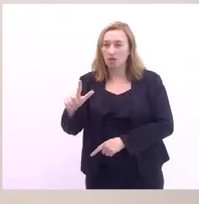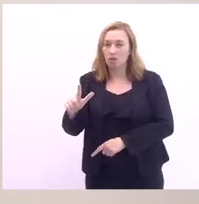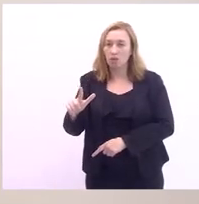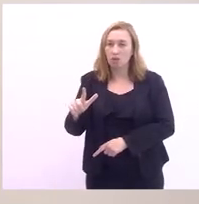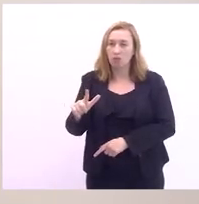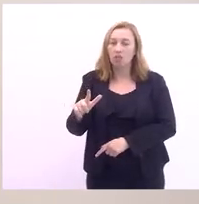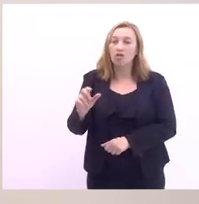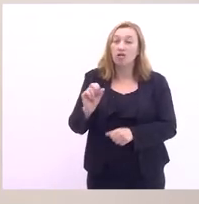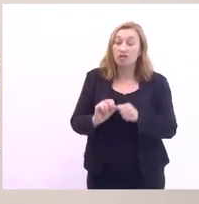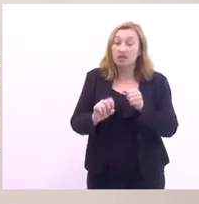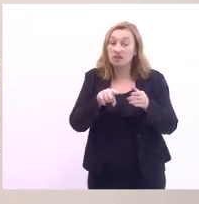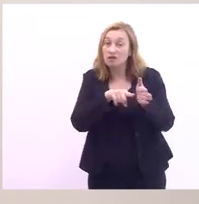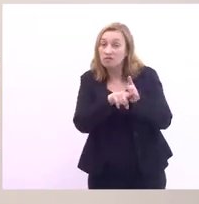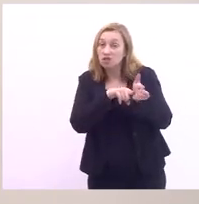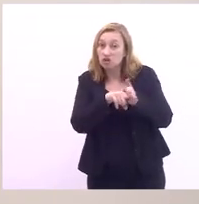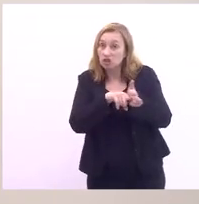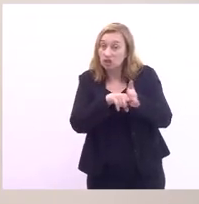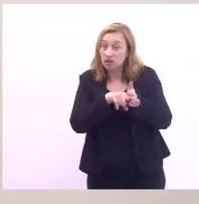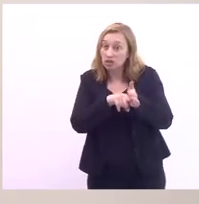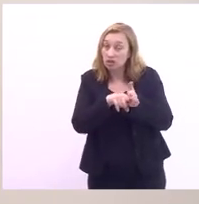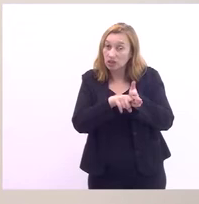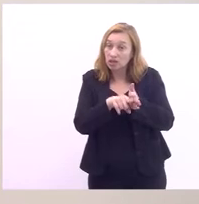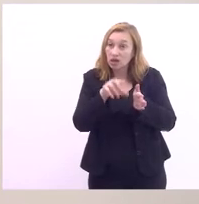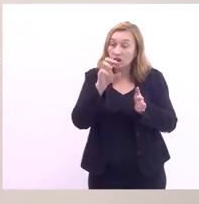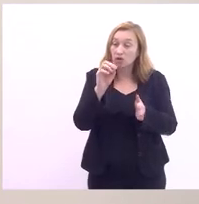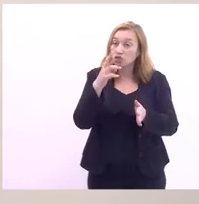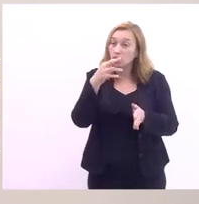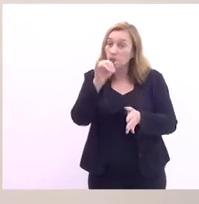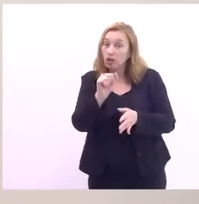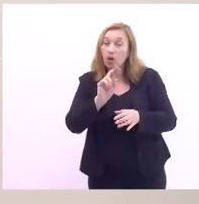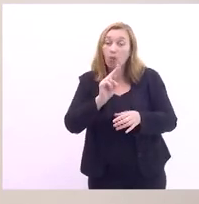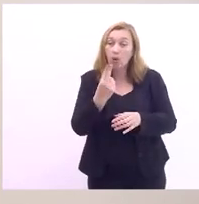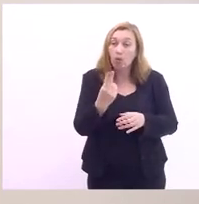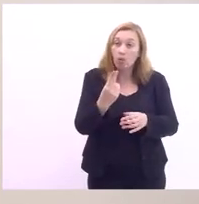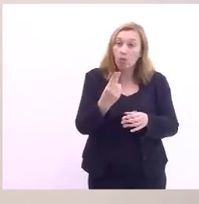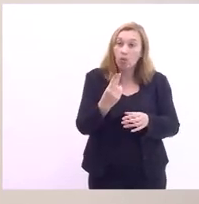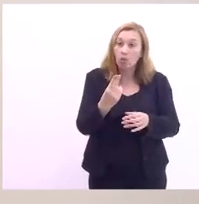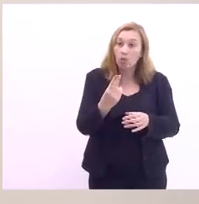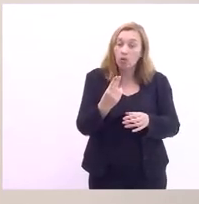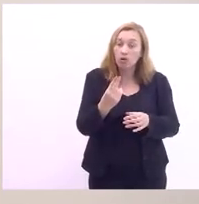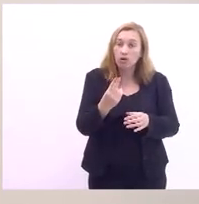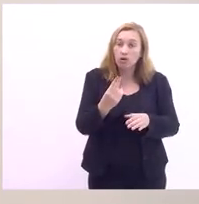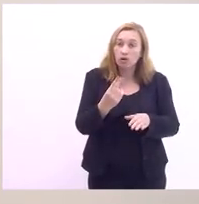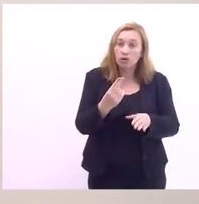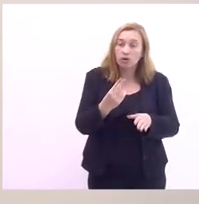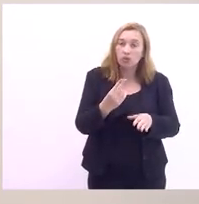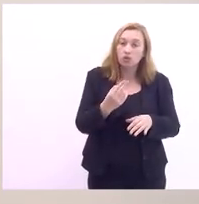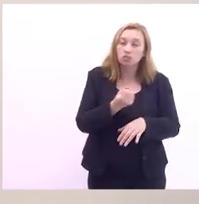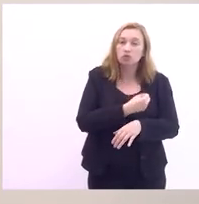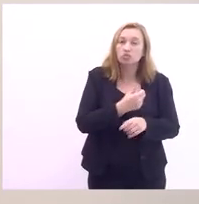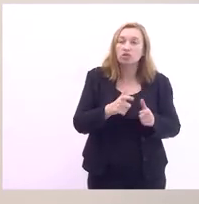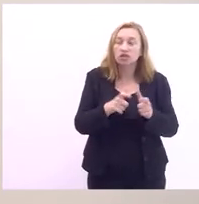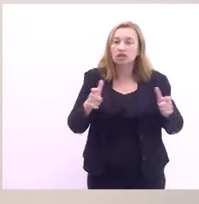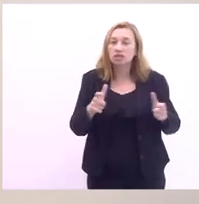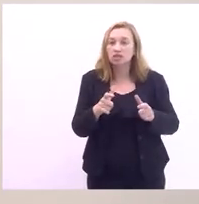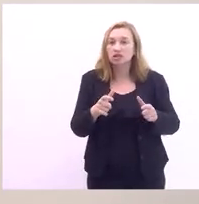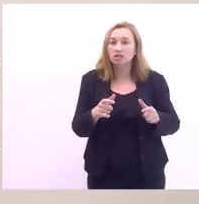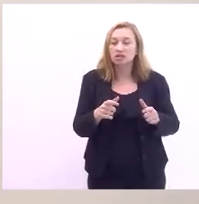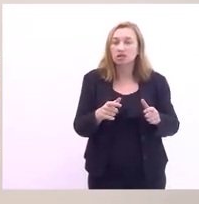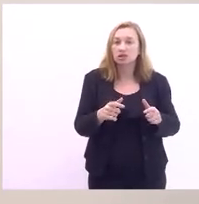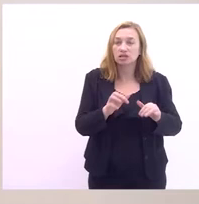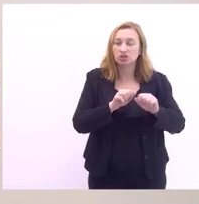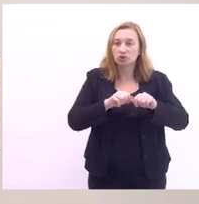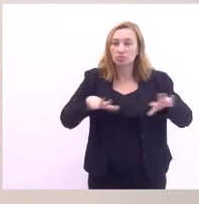seja fazer a fiscalização, fazer a auditoria do quadro, ou mesmo fazer o aumento de carga. Imagine um restaurante, Bim, agora